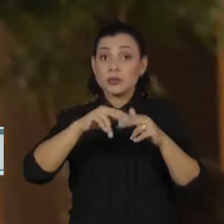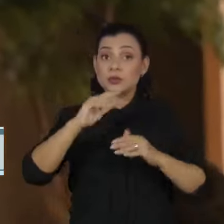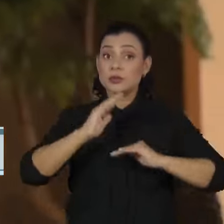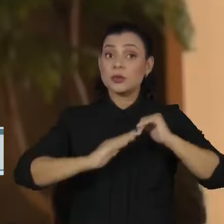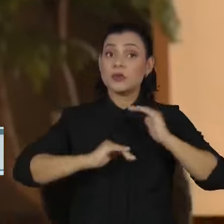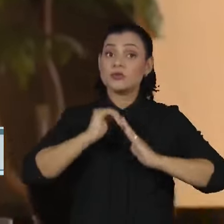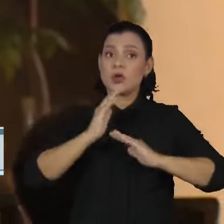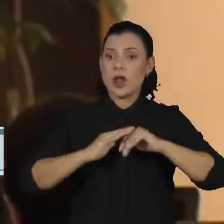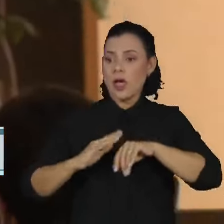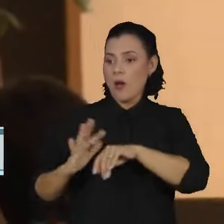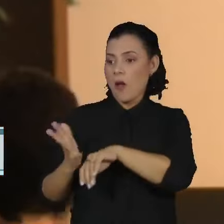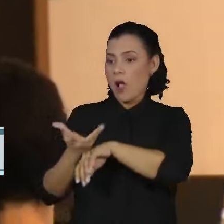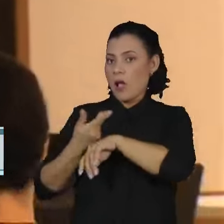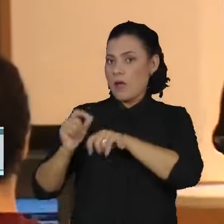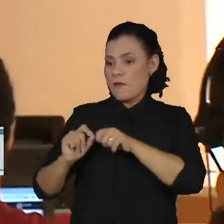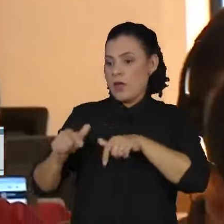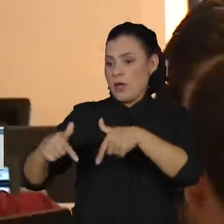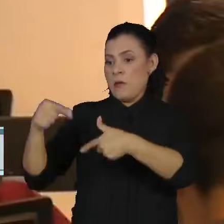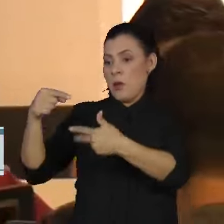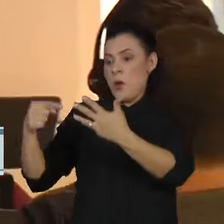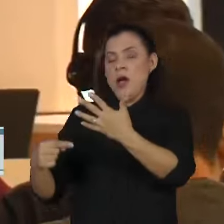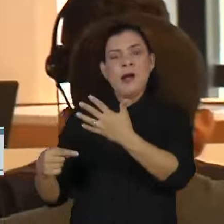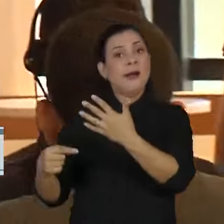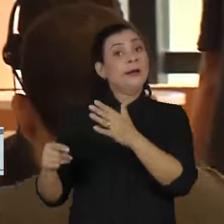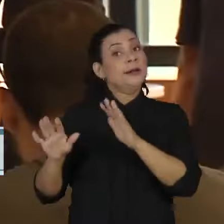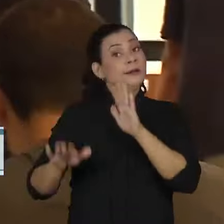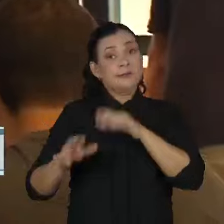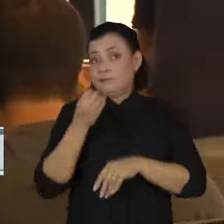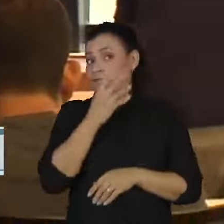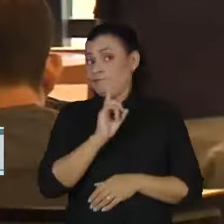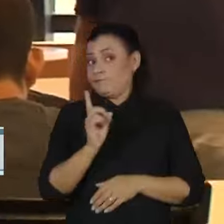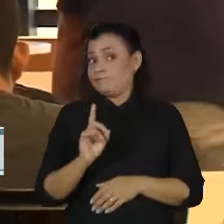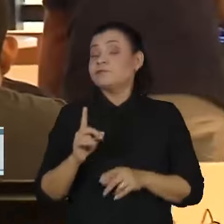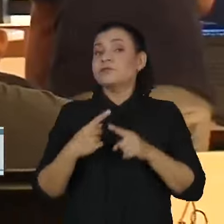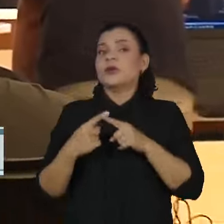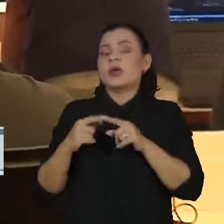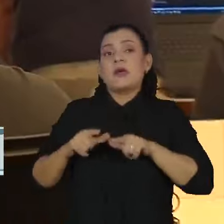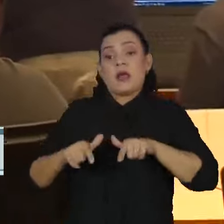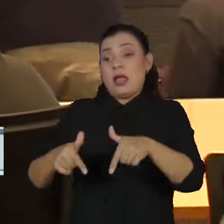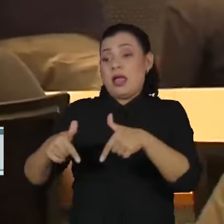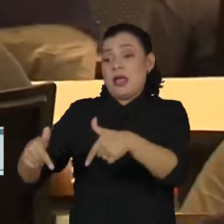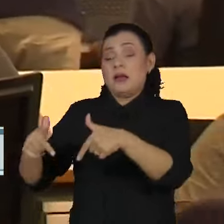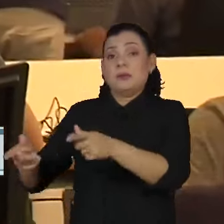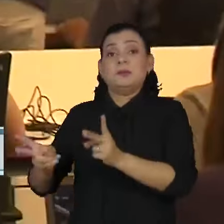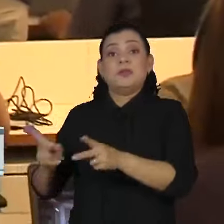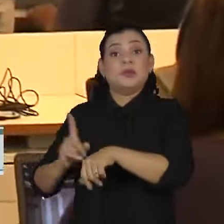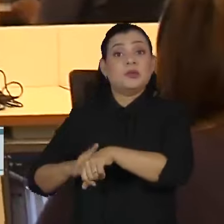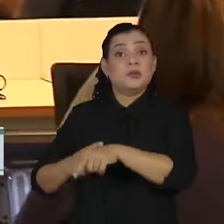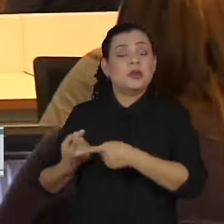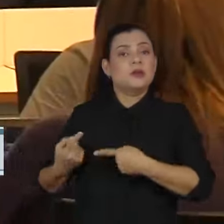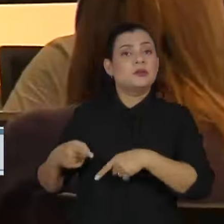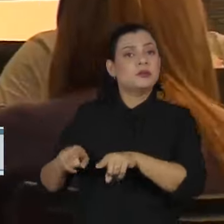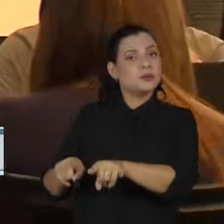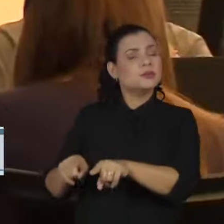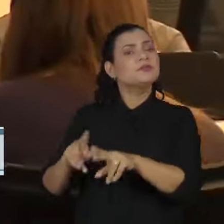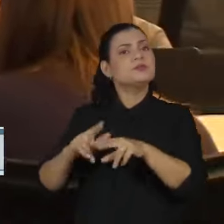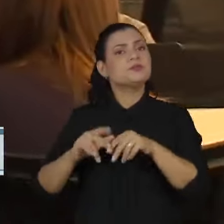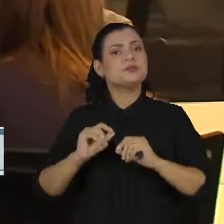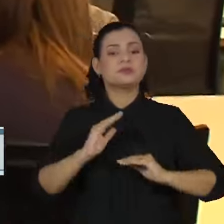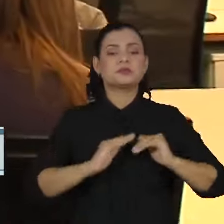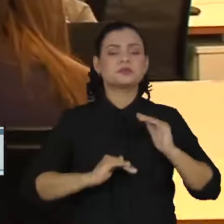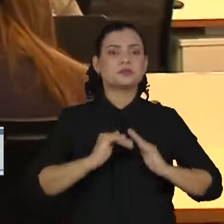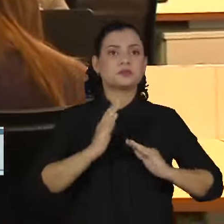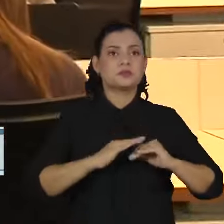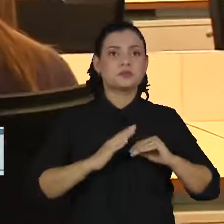profissional multitarefa é um perde-perde. Estudos apontam que ao fazer várias coisas ao mesmo tempo, a produtividade do colaborador